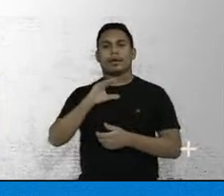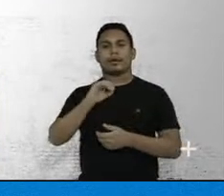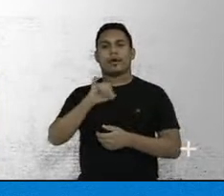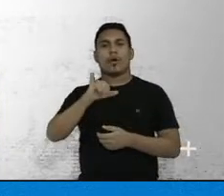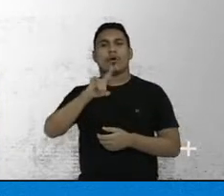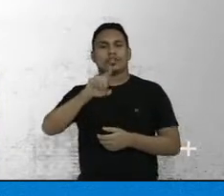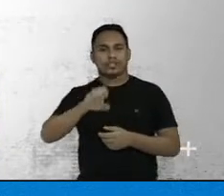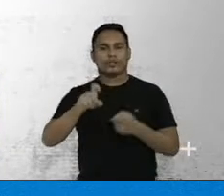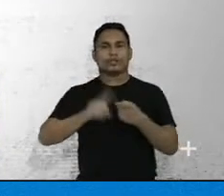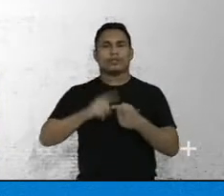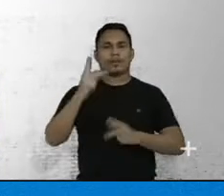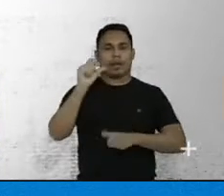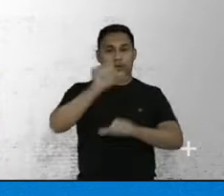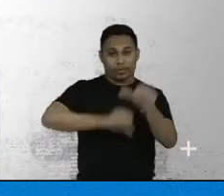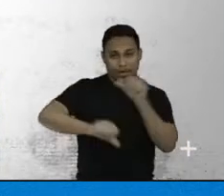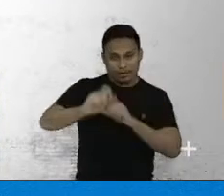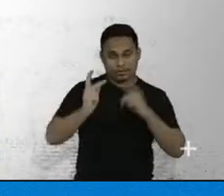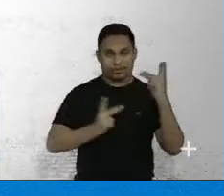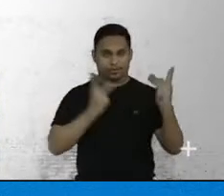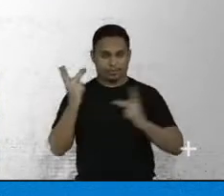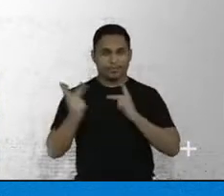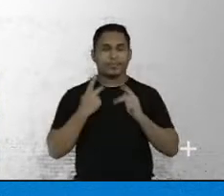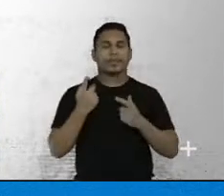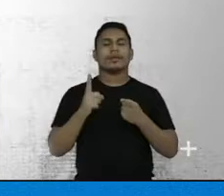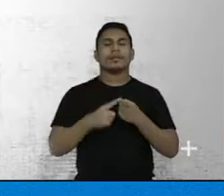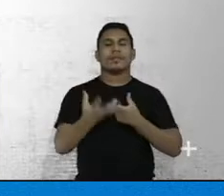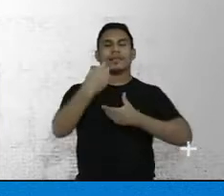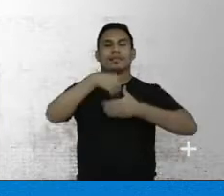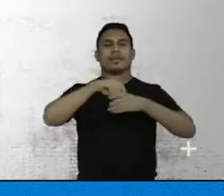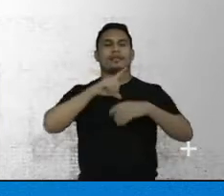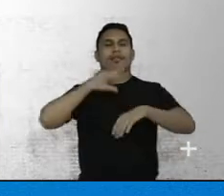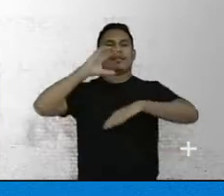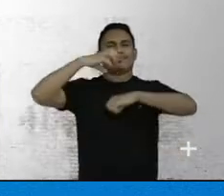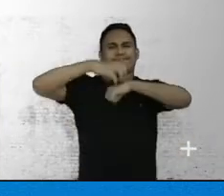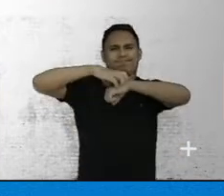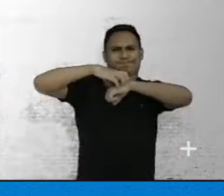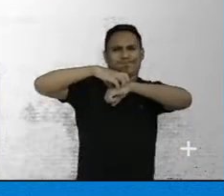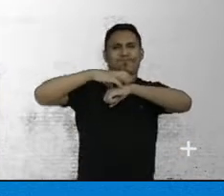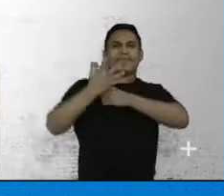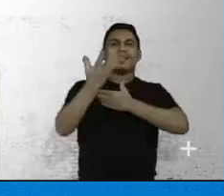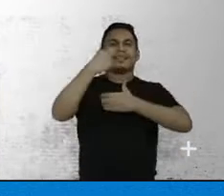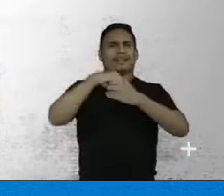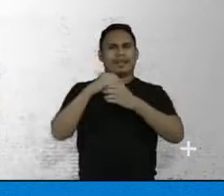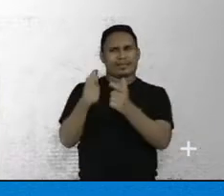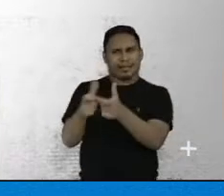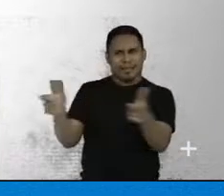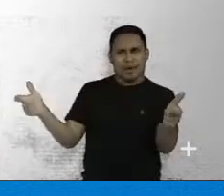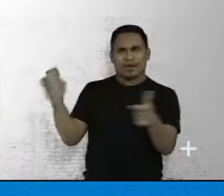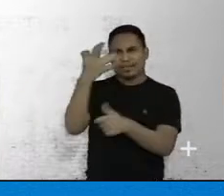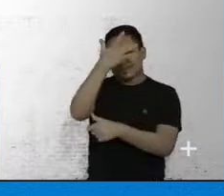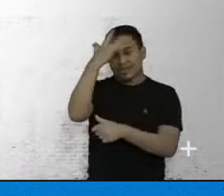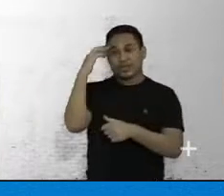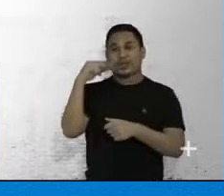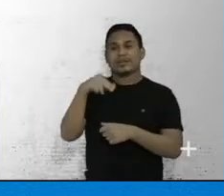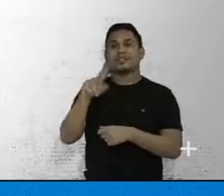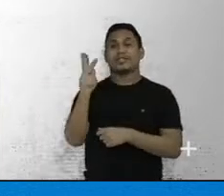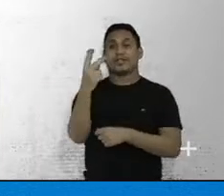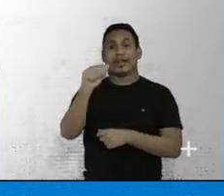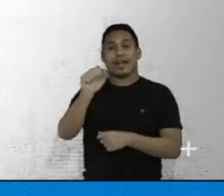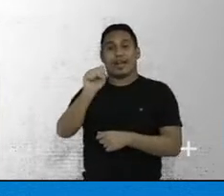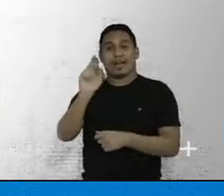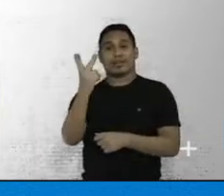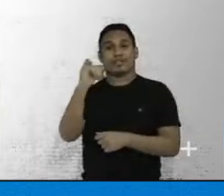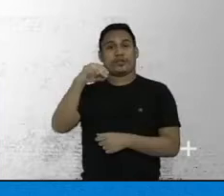atividade inflamatória, que é muito presente nos pacientes com Hashimoto e que interfere na produção dos